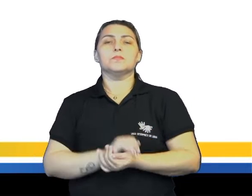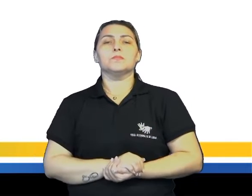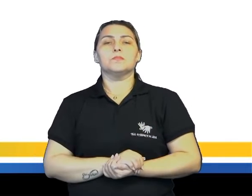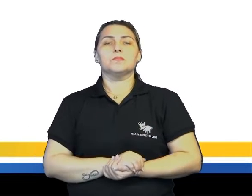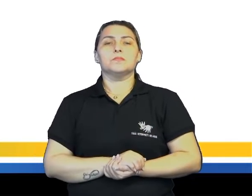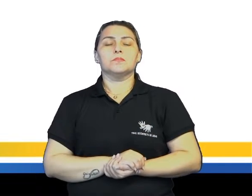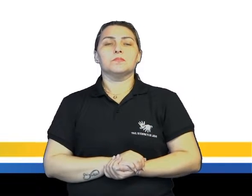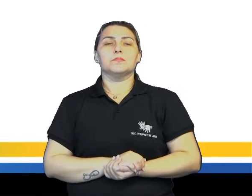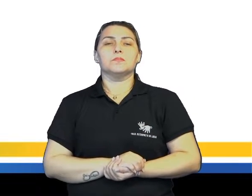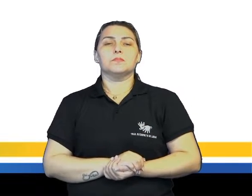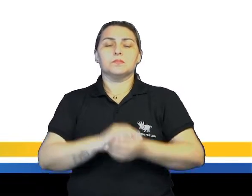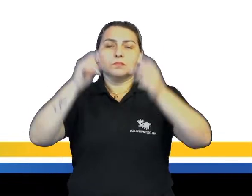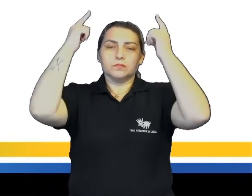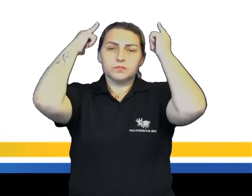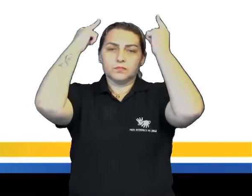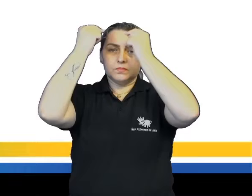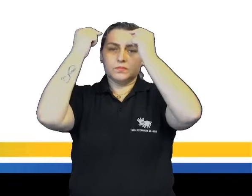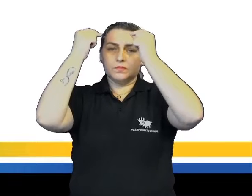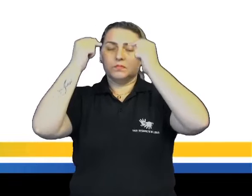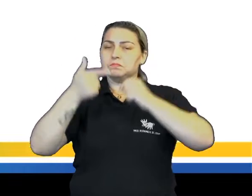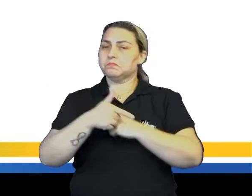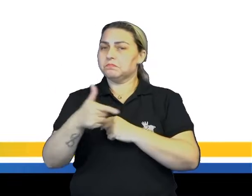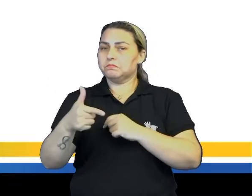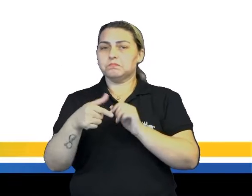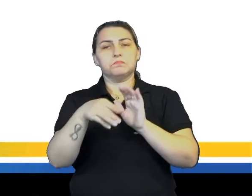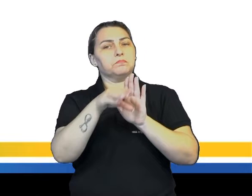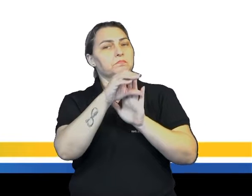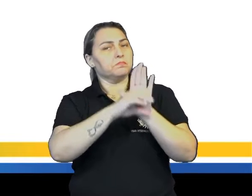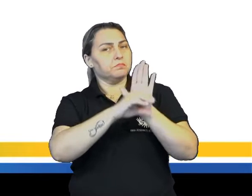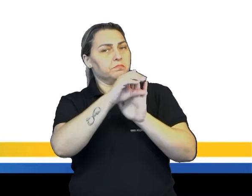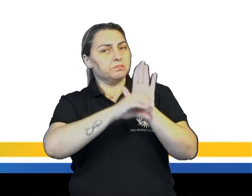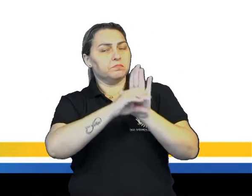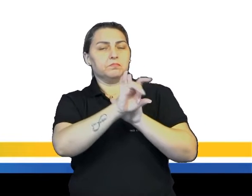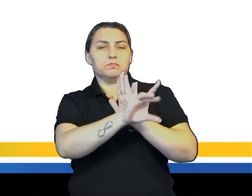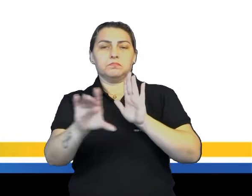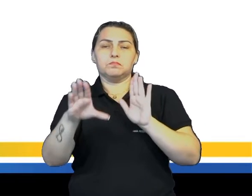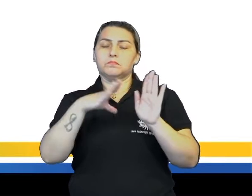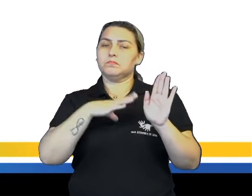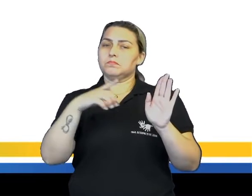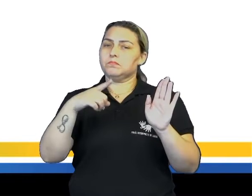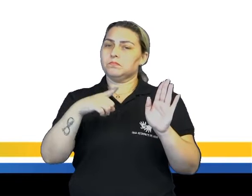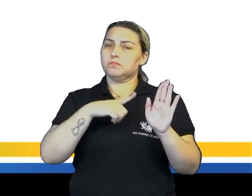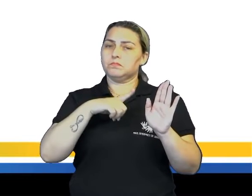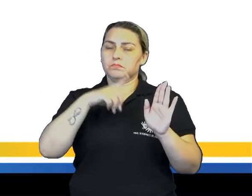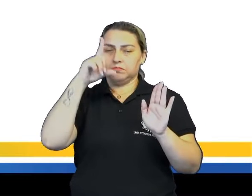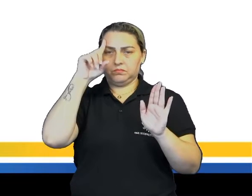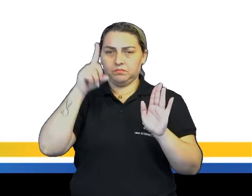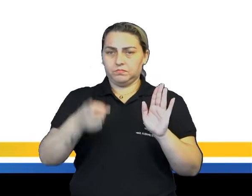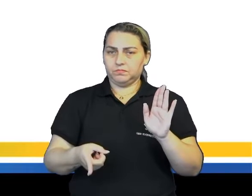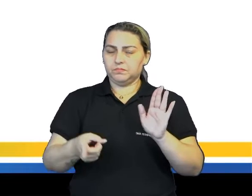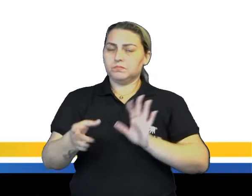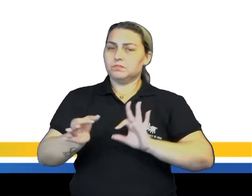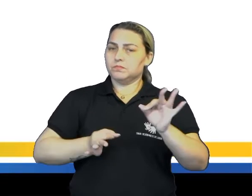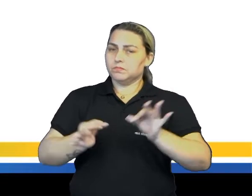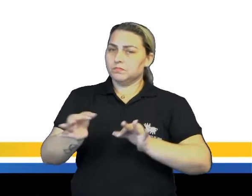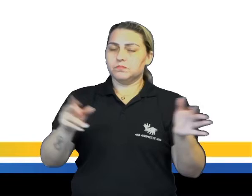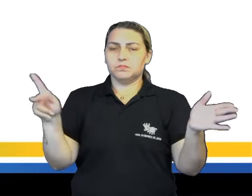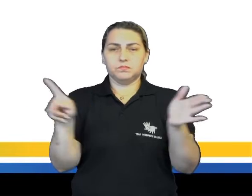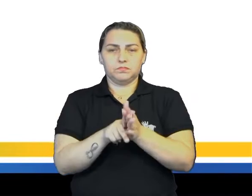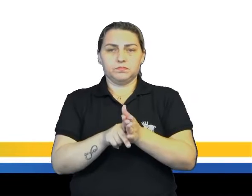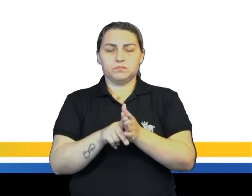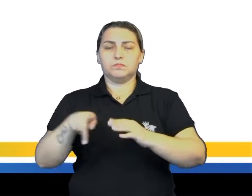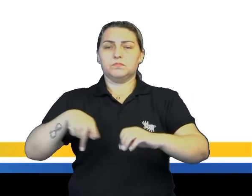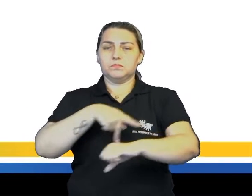como Grécia, não existia esse conceito. Cada poli tinha sua autonomia. Então, não era como se fosse